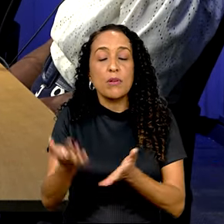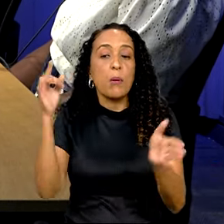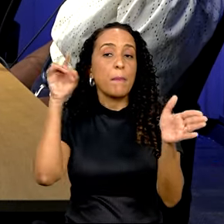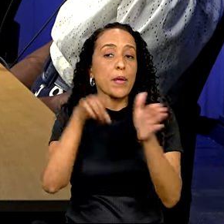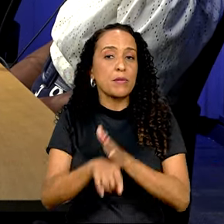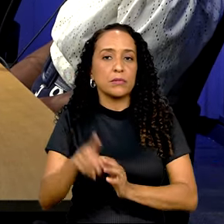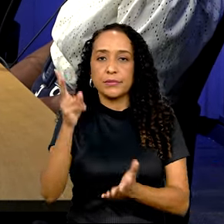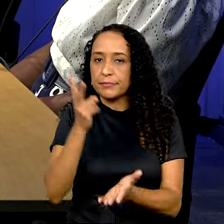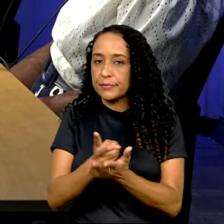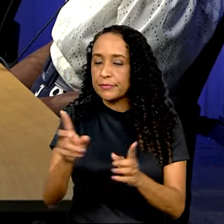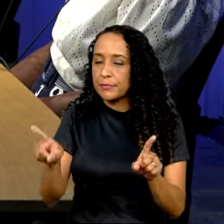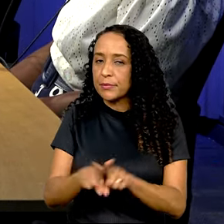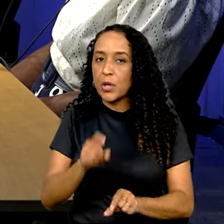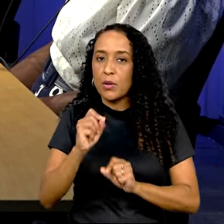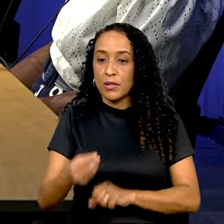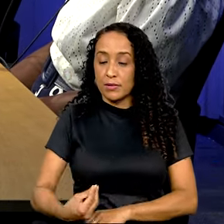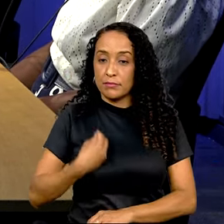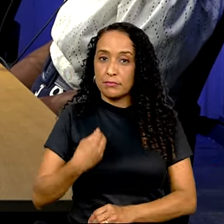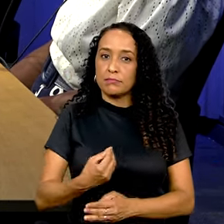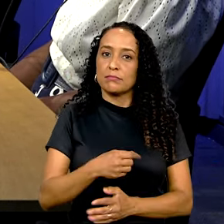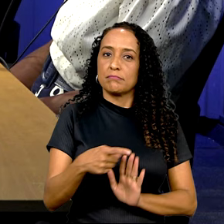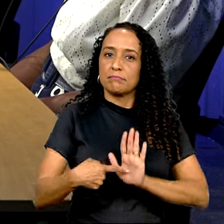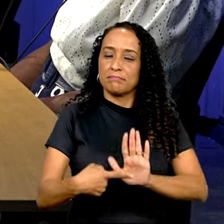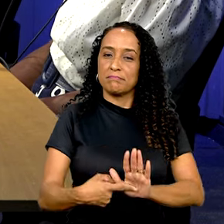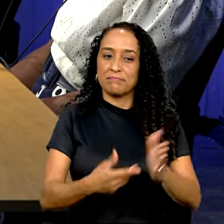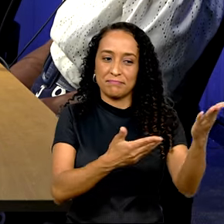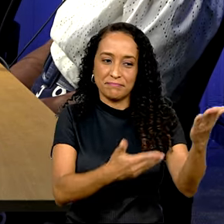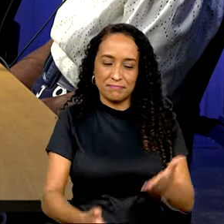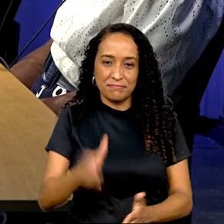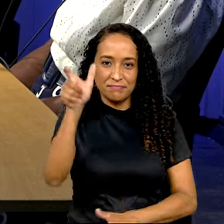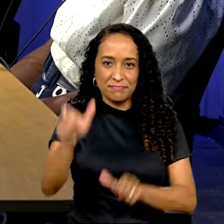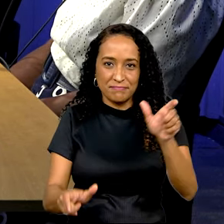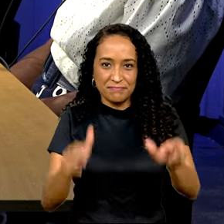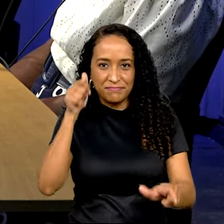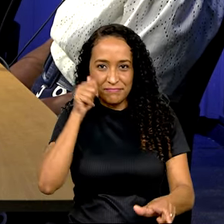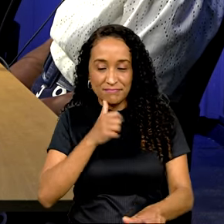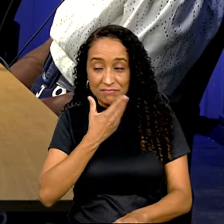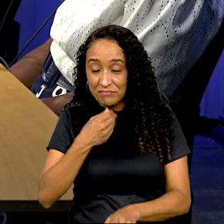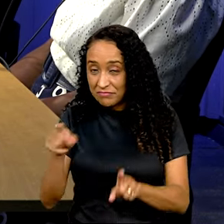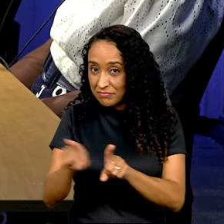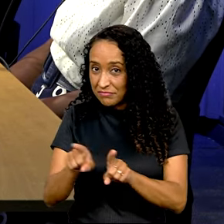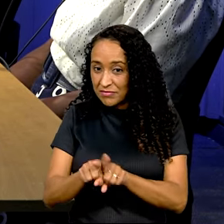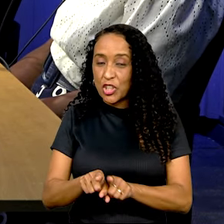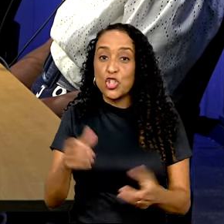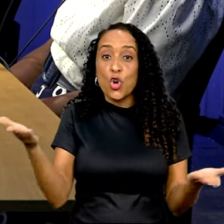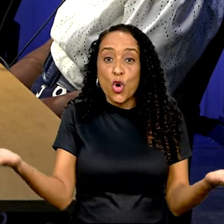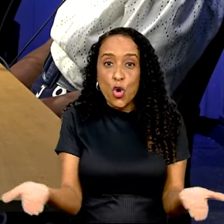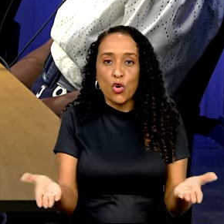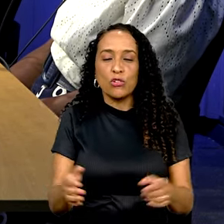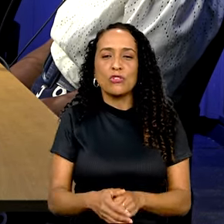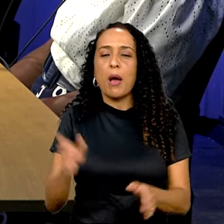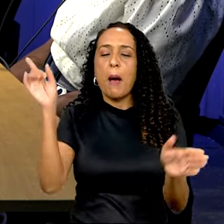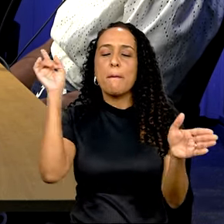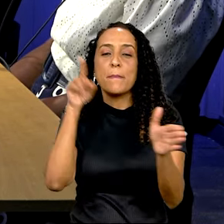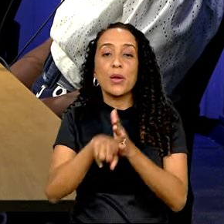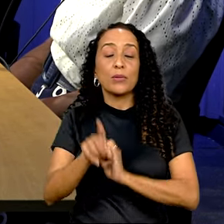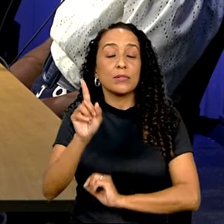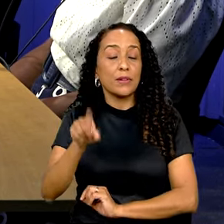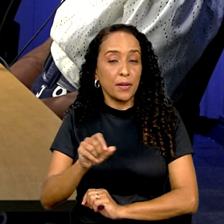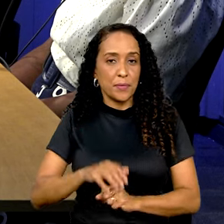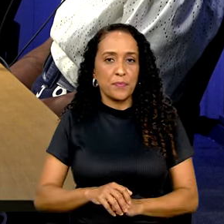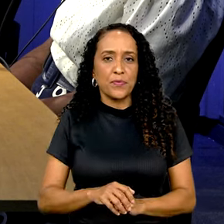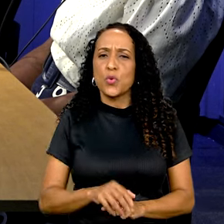essa pergunta ao mesmo tempo que apresento as nossas convidadas e o nosso convidado de hoje a pergunta